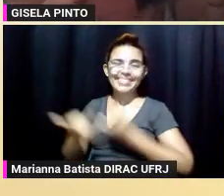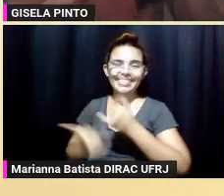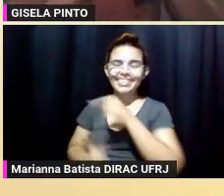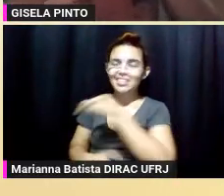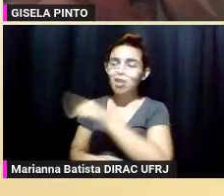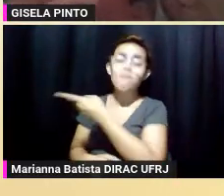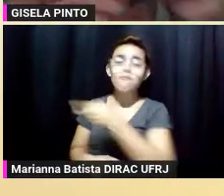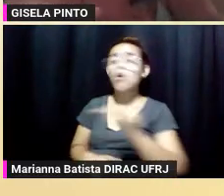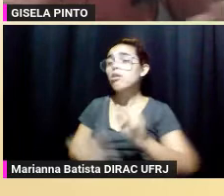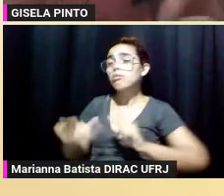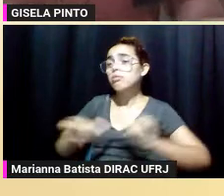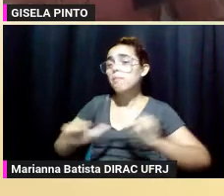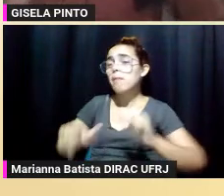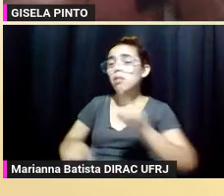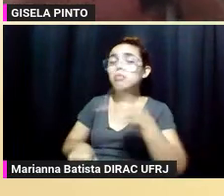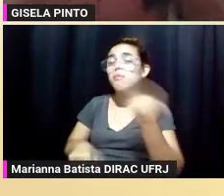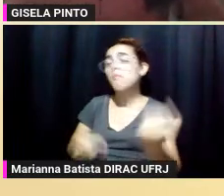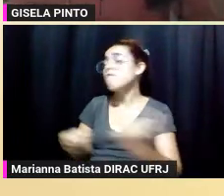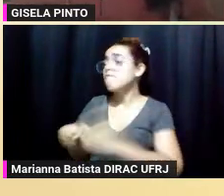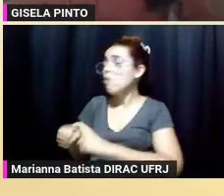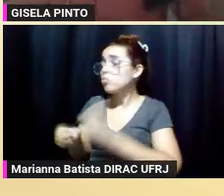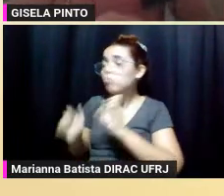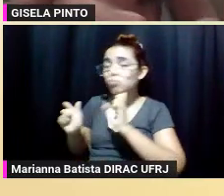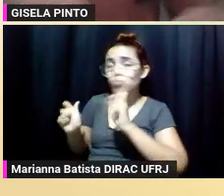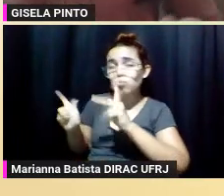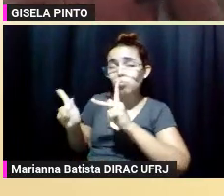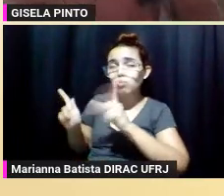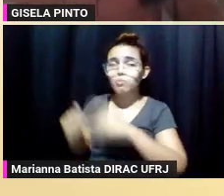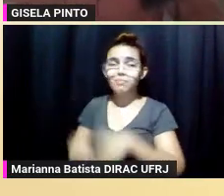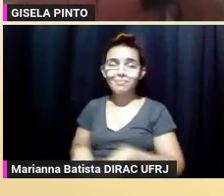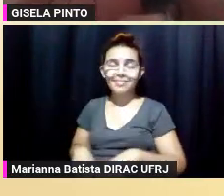amores. Elas falavam assim com as bonecas sentadas pelo chão, com